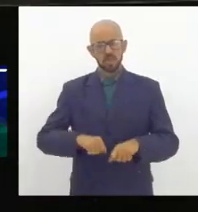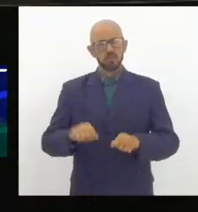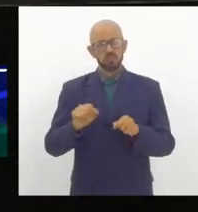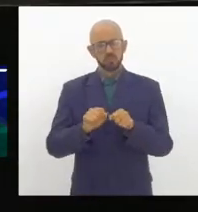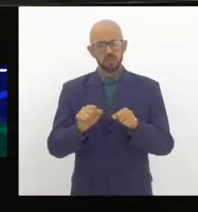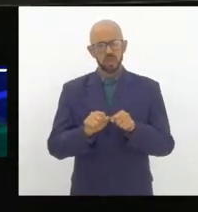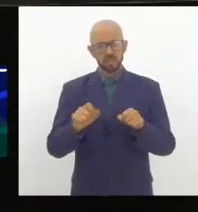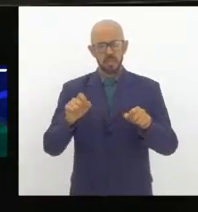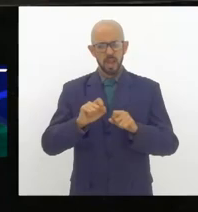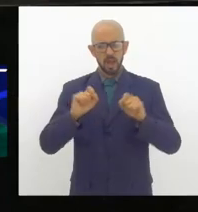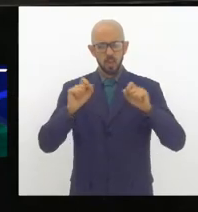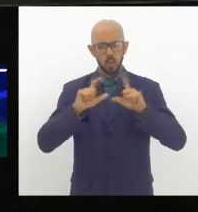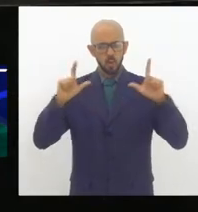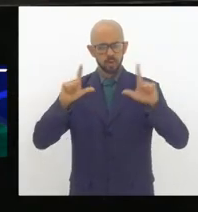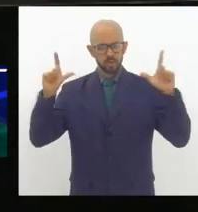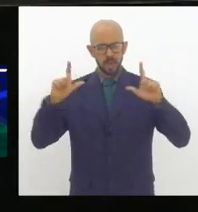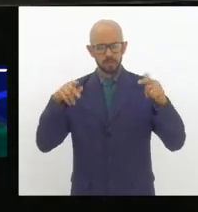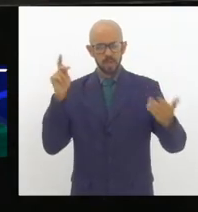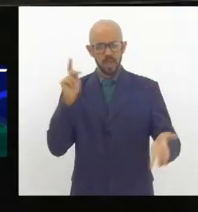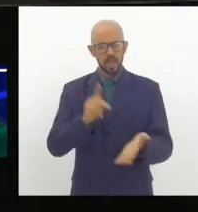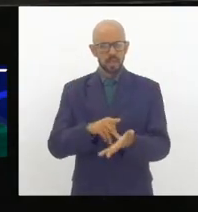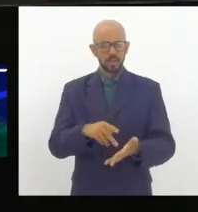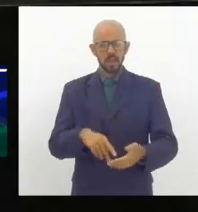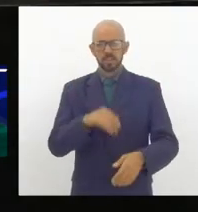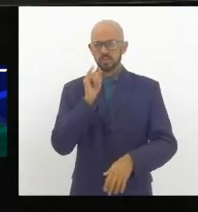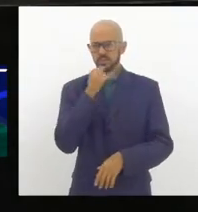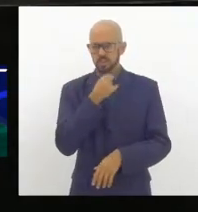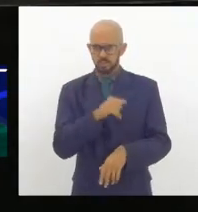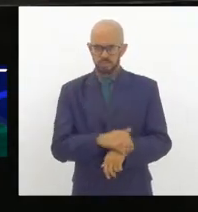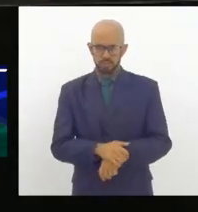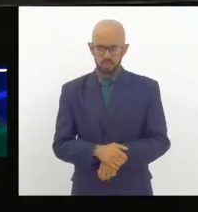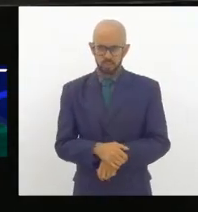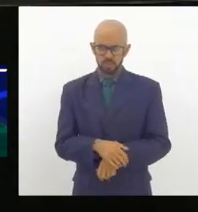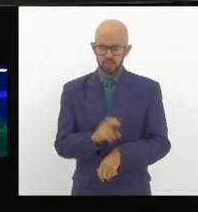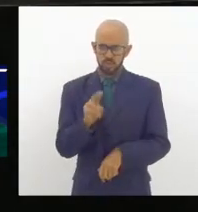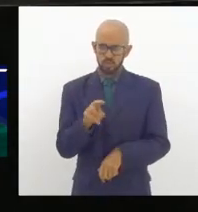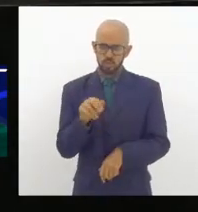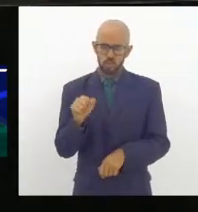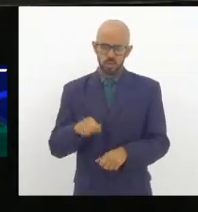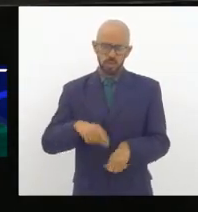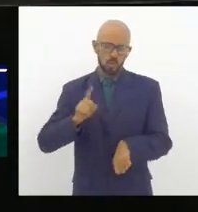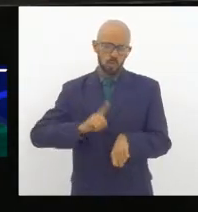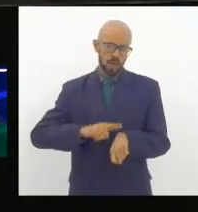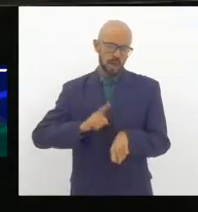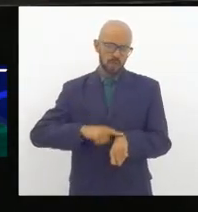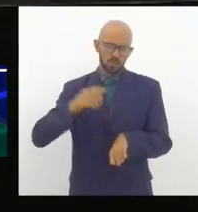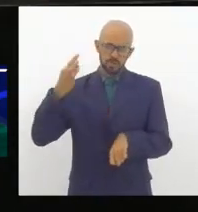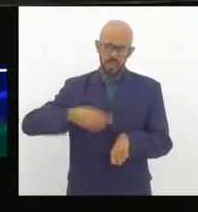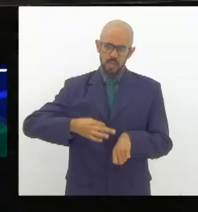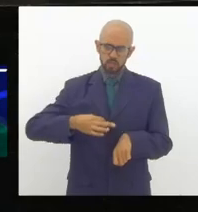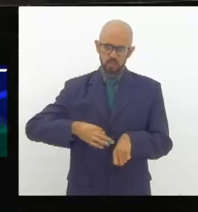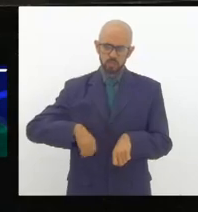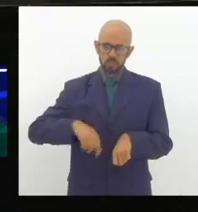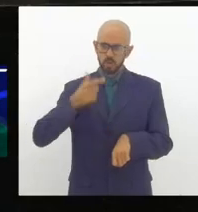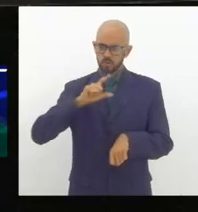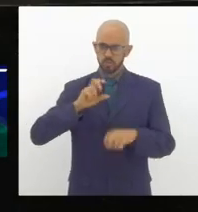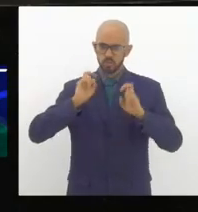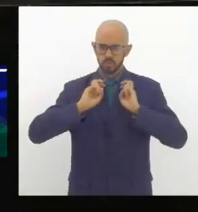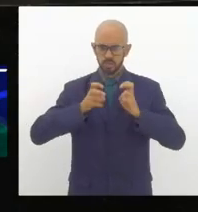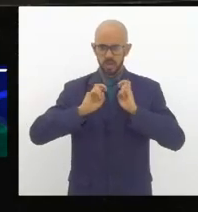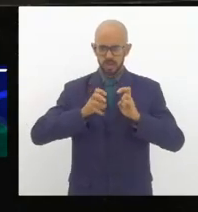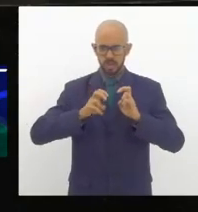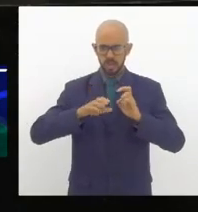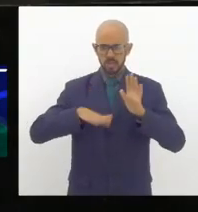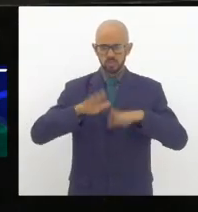realidade triste do usuário de nunca ter o horário certo para pegar o seu trem composições que às vezes demoravam